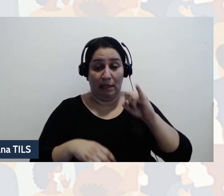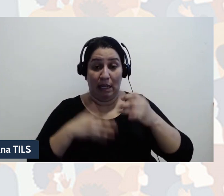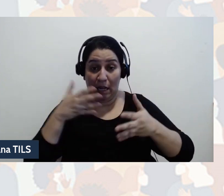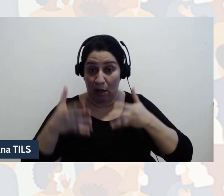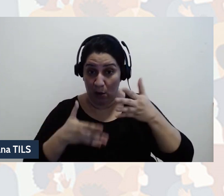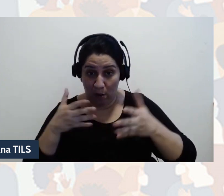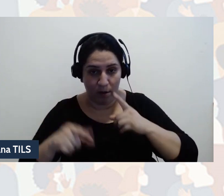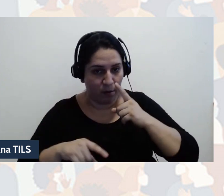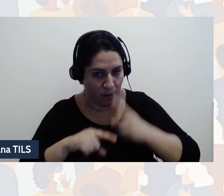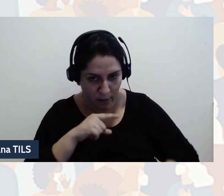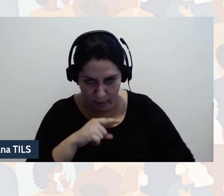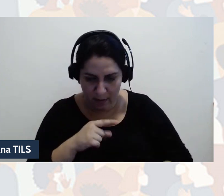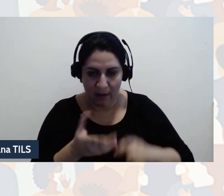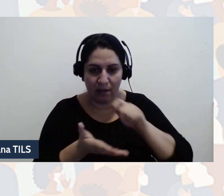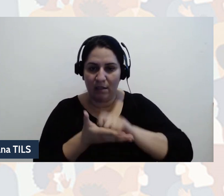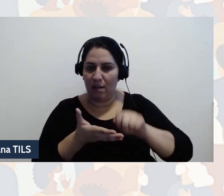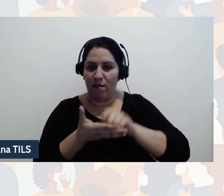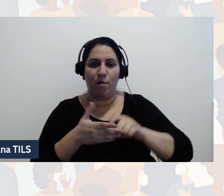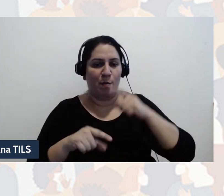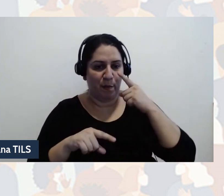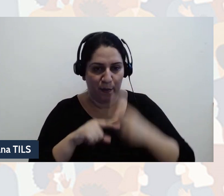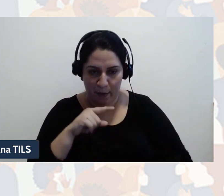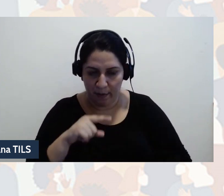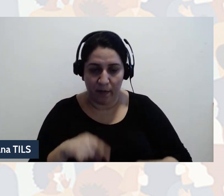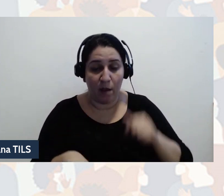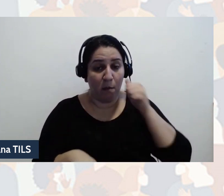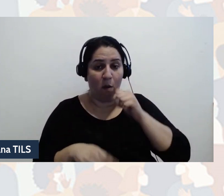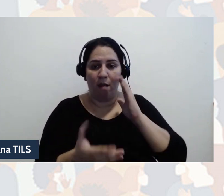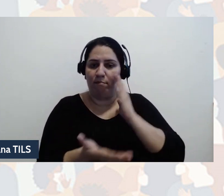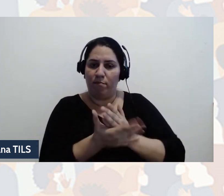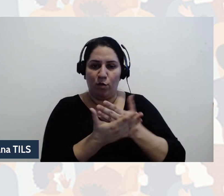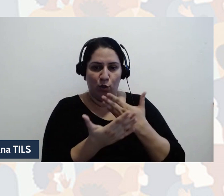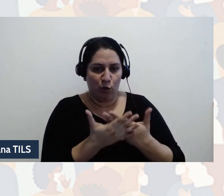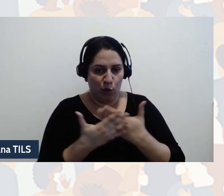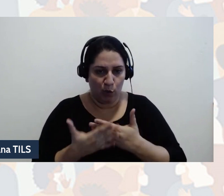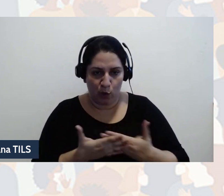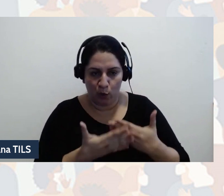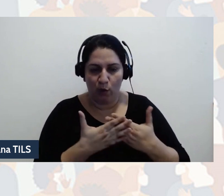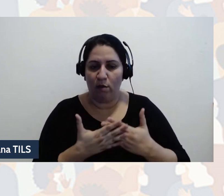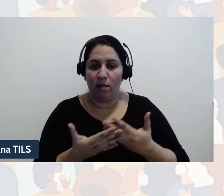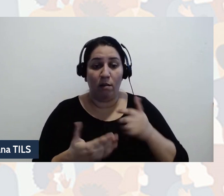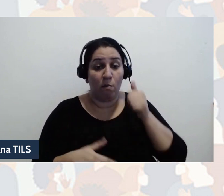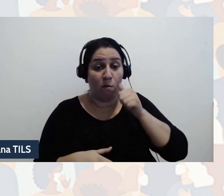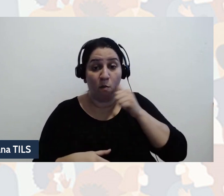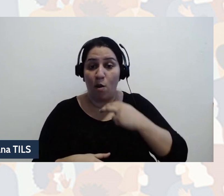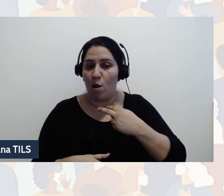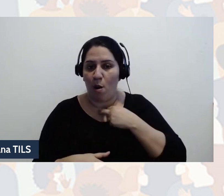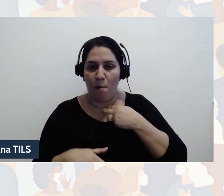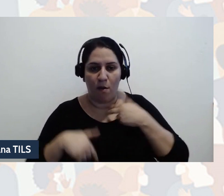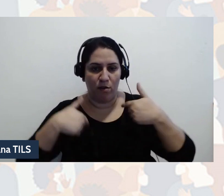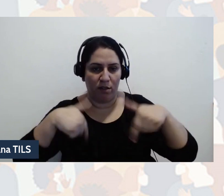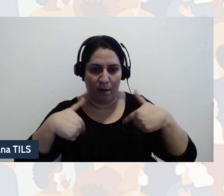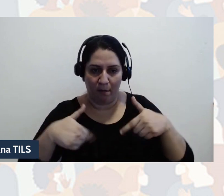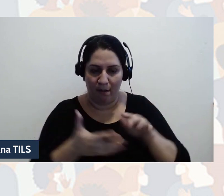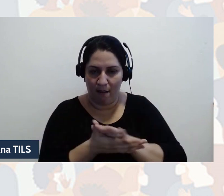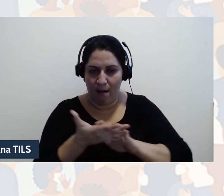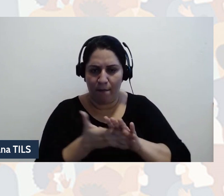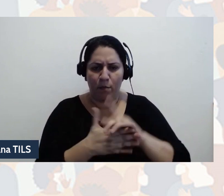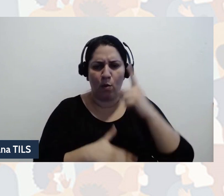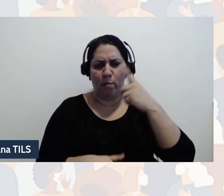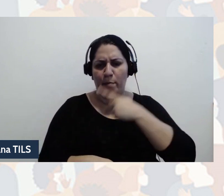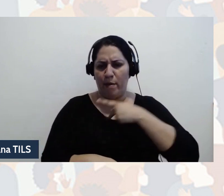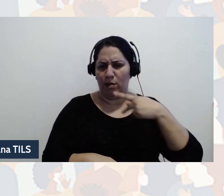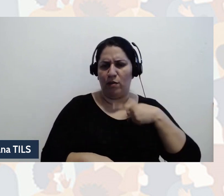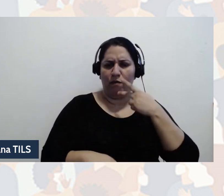são proibidos. Meninas não são mais alfabetizadas e as mulheres não podem mais ter empregos. Um pastor diz que pode curar os